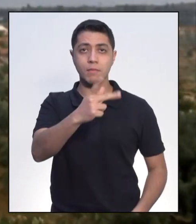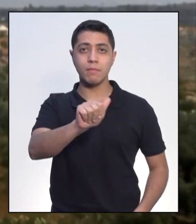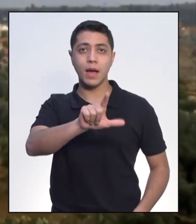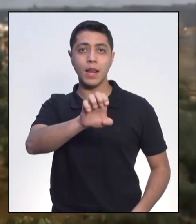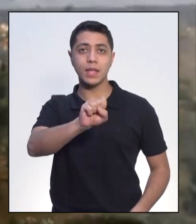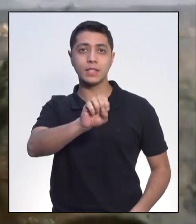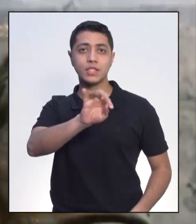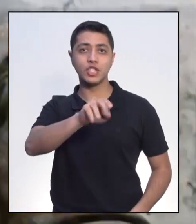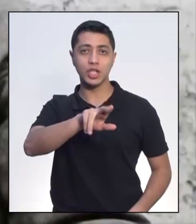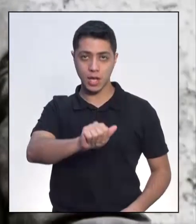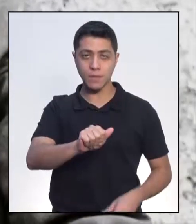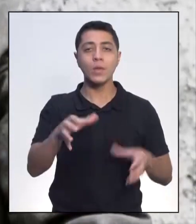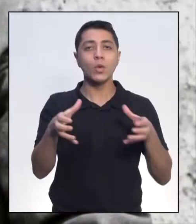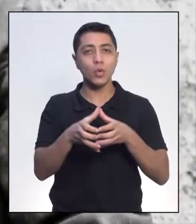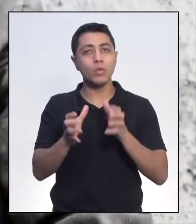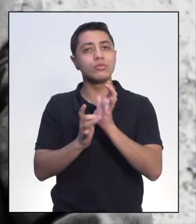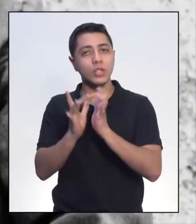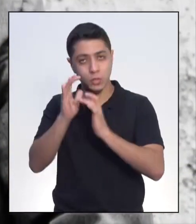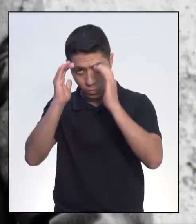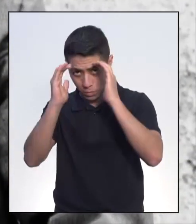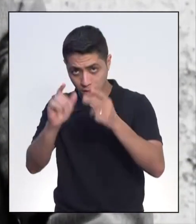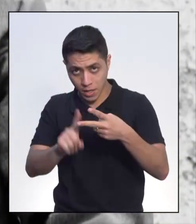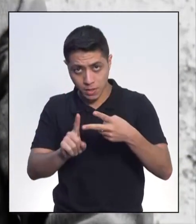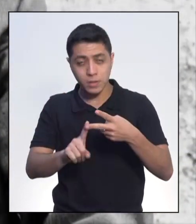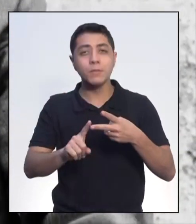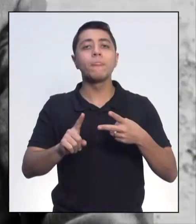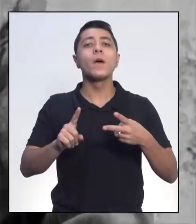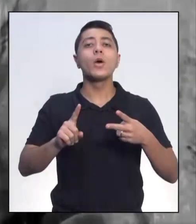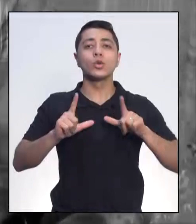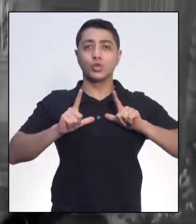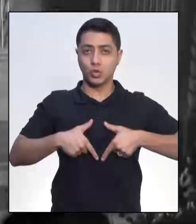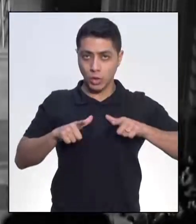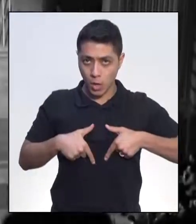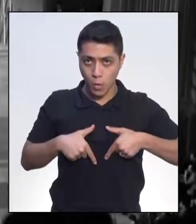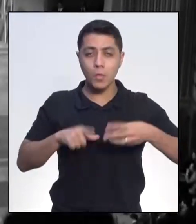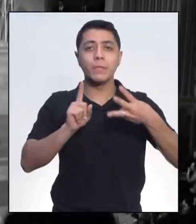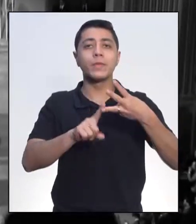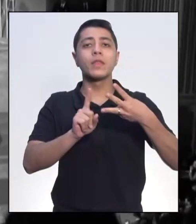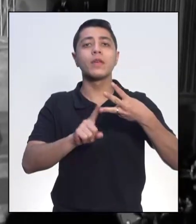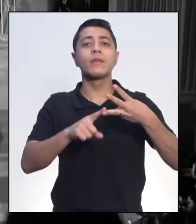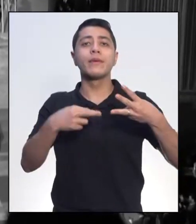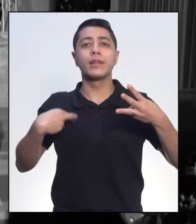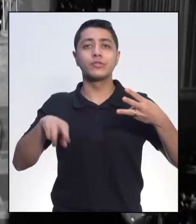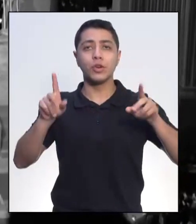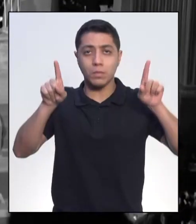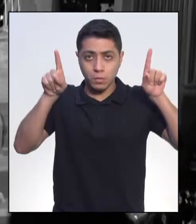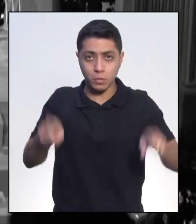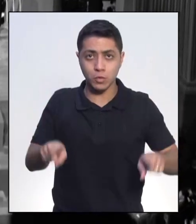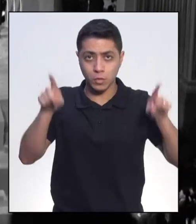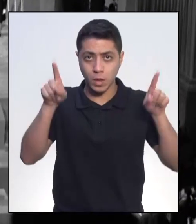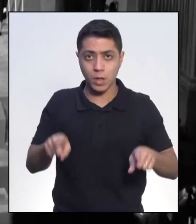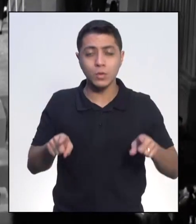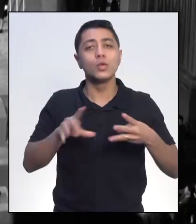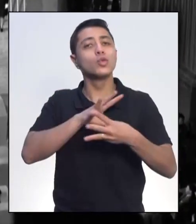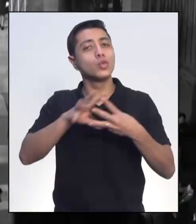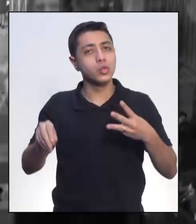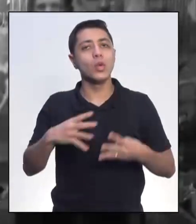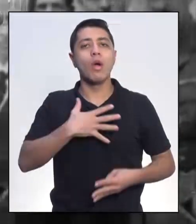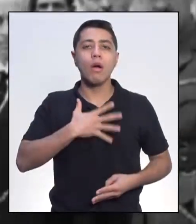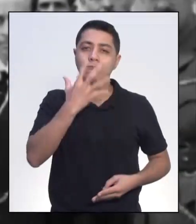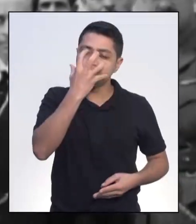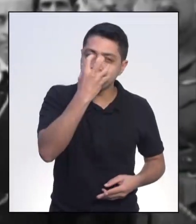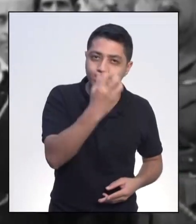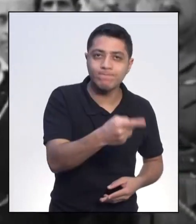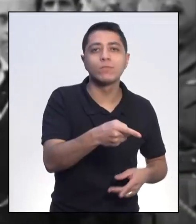cristãos, judeus e muçulmanos. Quando a ONU foi criada, em 1945, a Palestina era administrada pelo